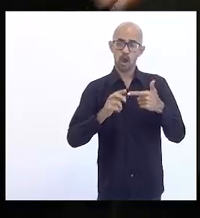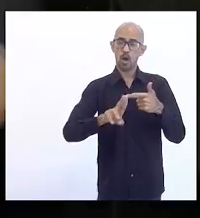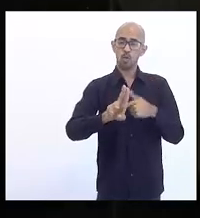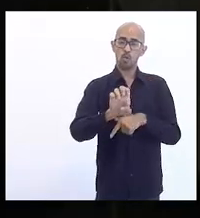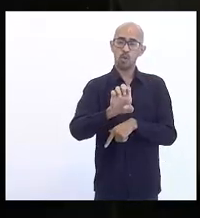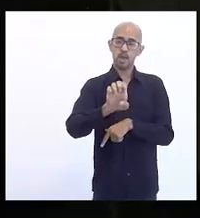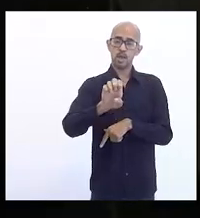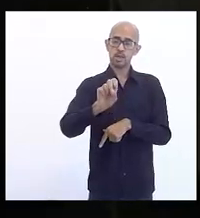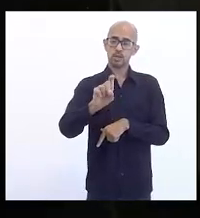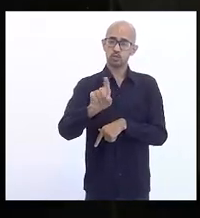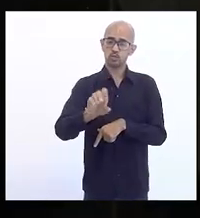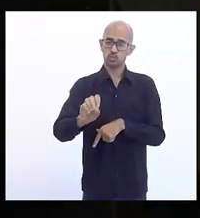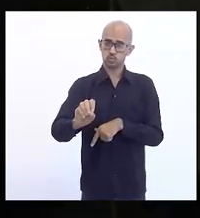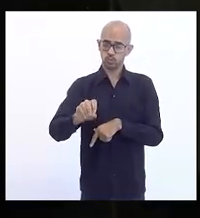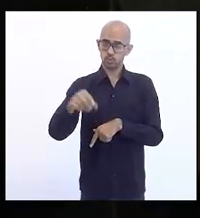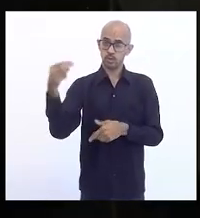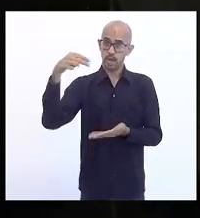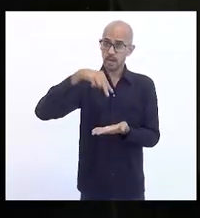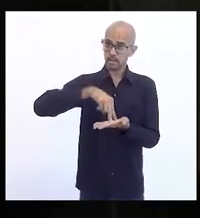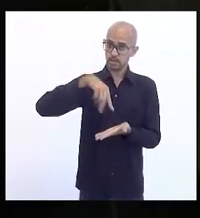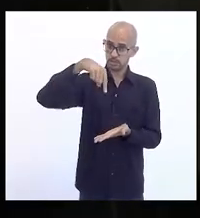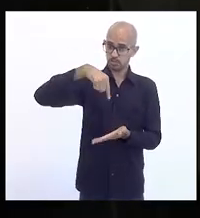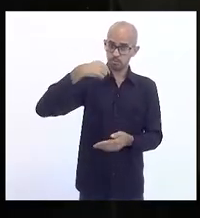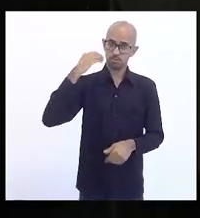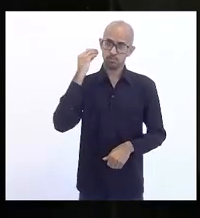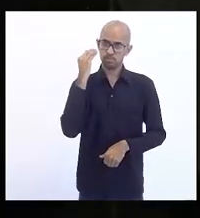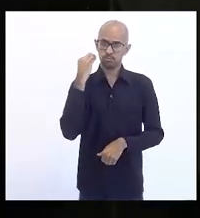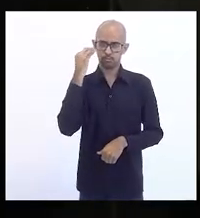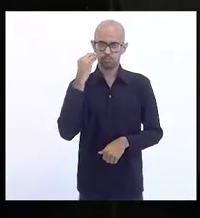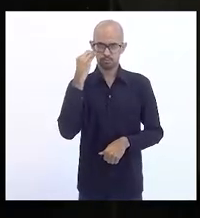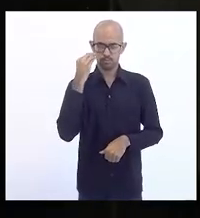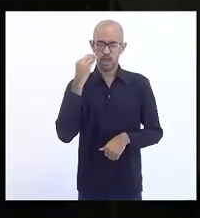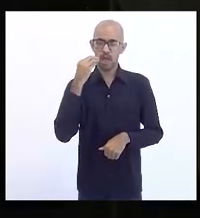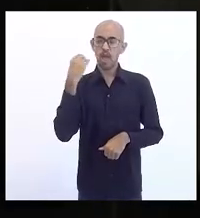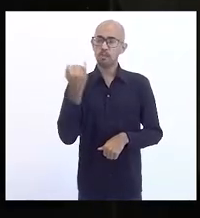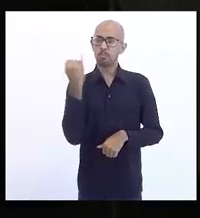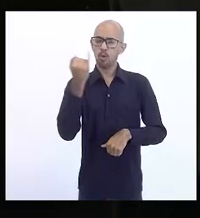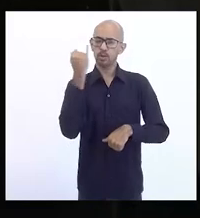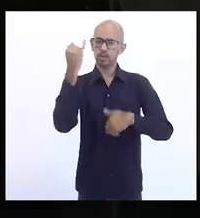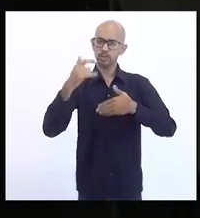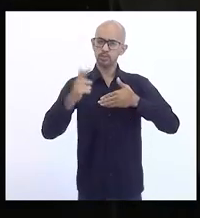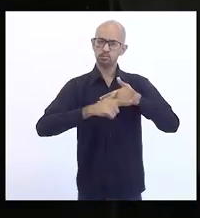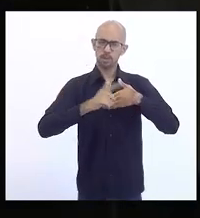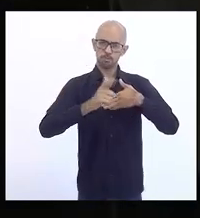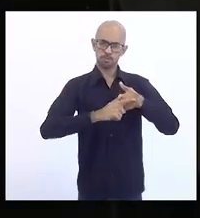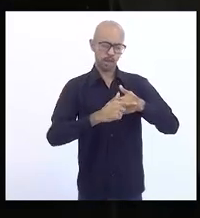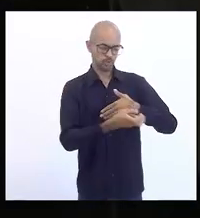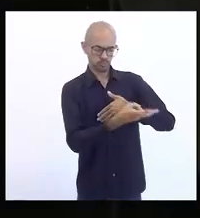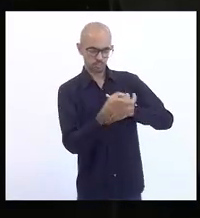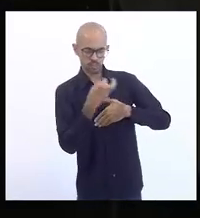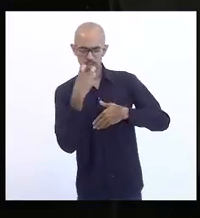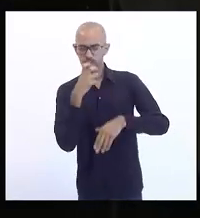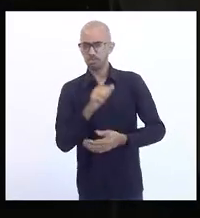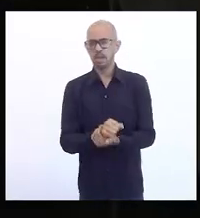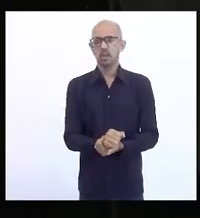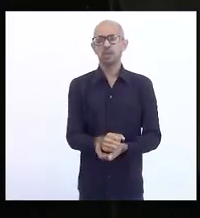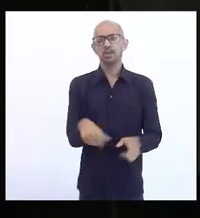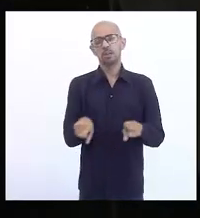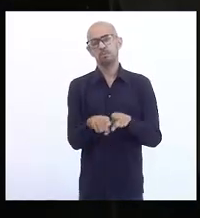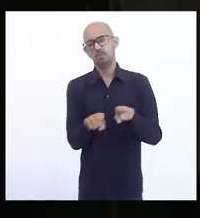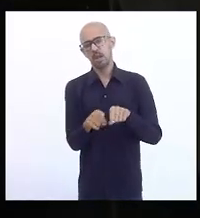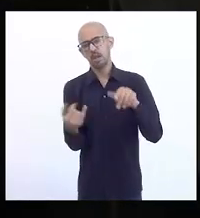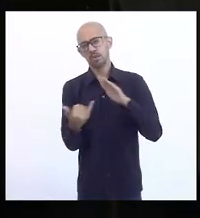hoje, muito importante entender o papel central da área de ciência e tecnologia e das suas instituições